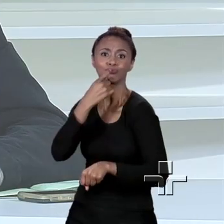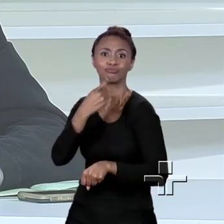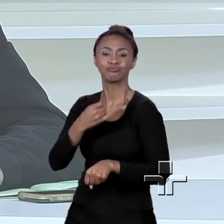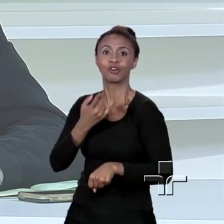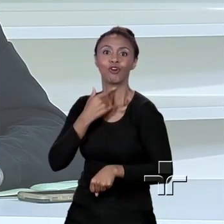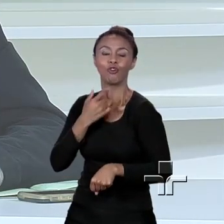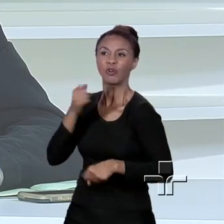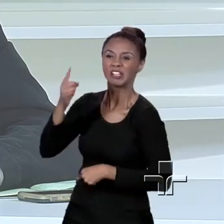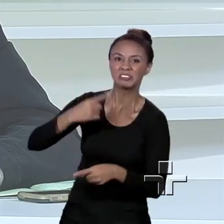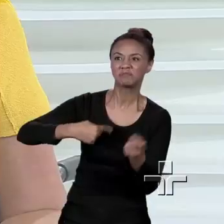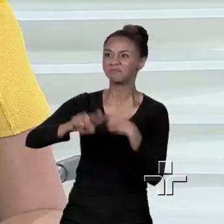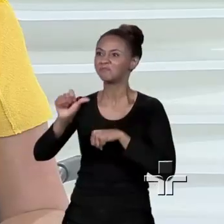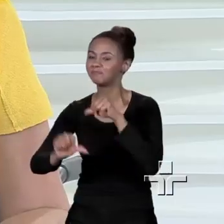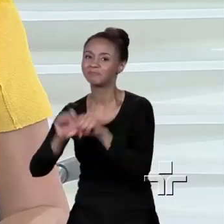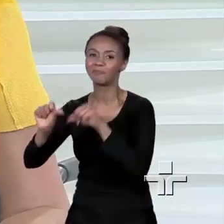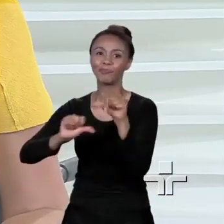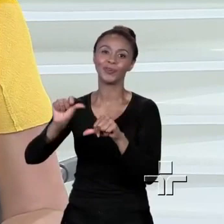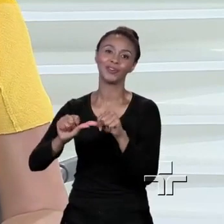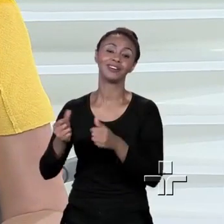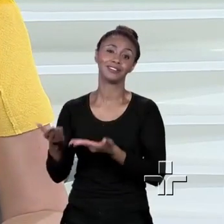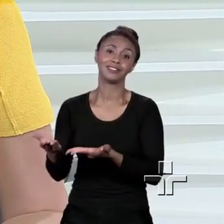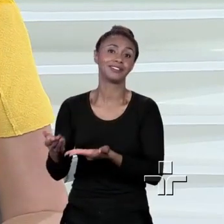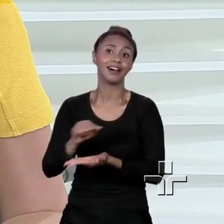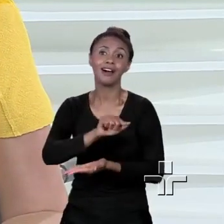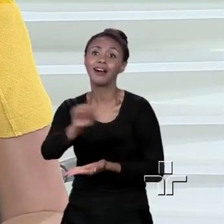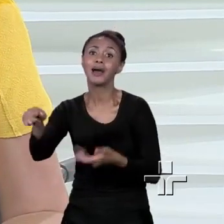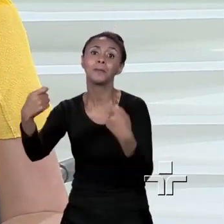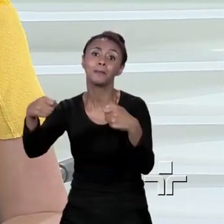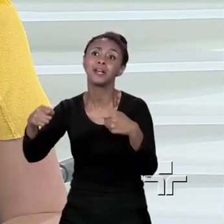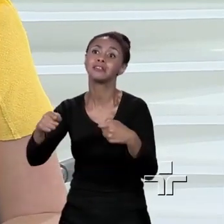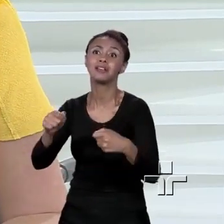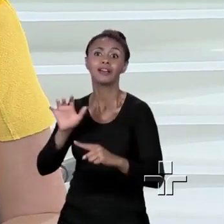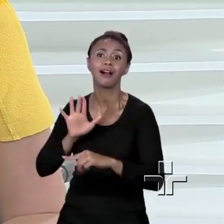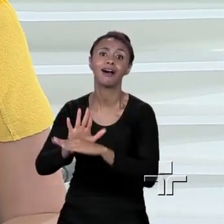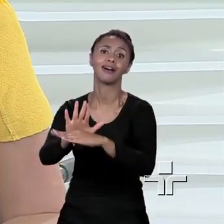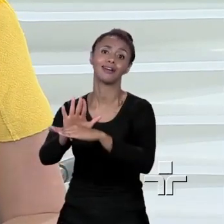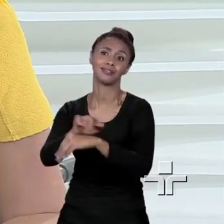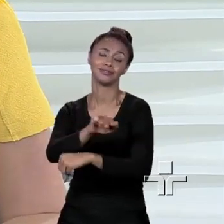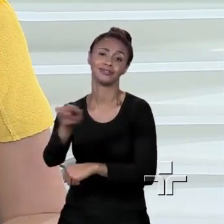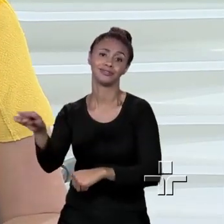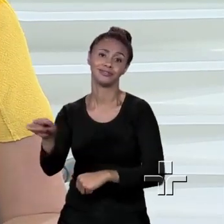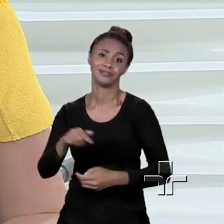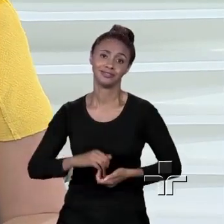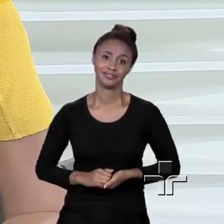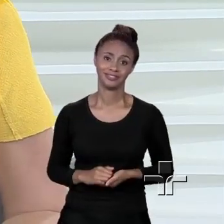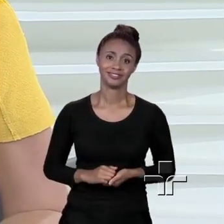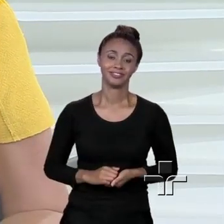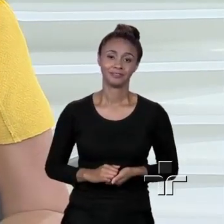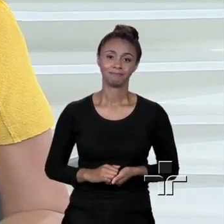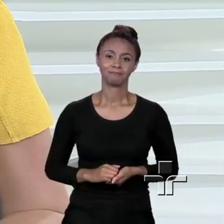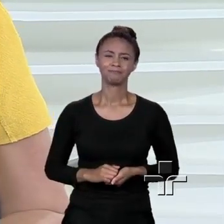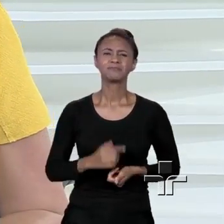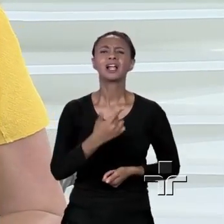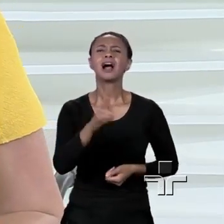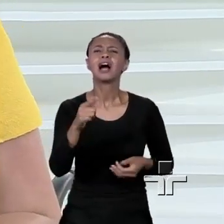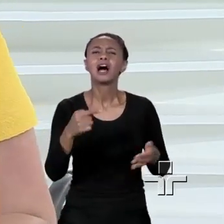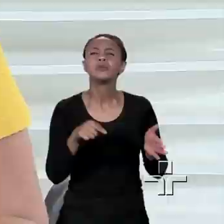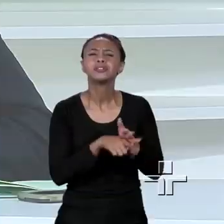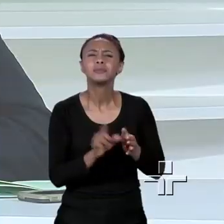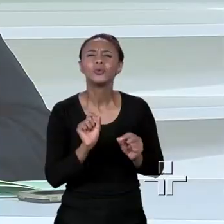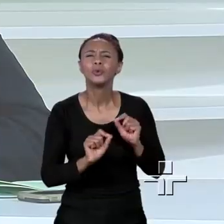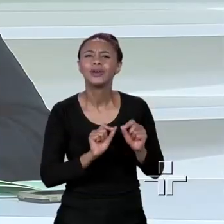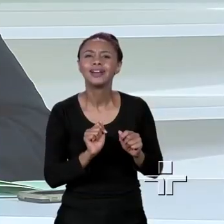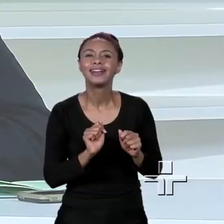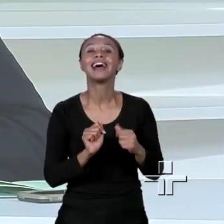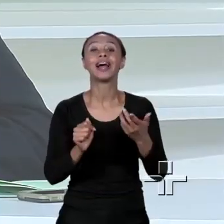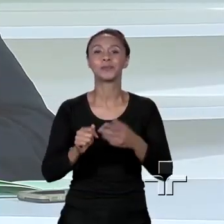de transformar, para quem mais está precisando dessa saúde. Qual que era a outra? Sobre